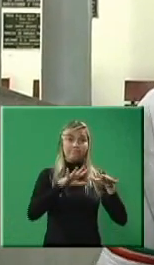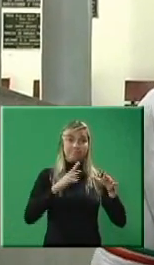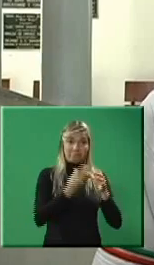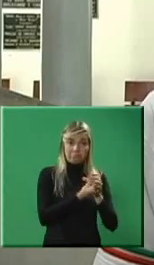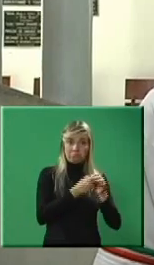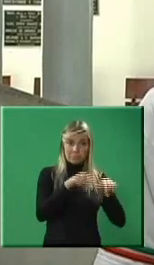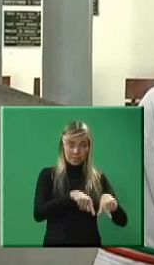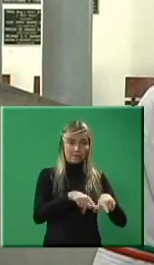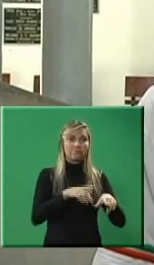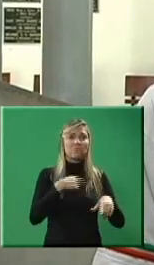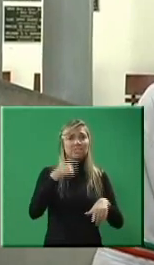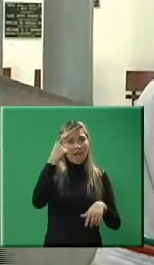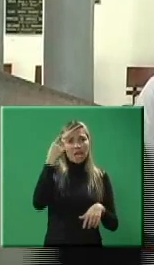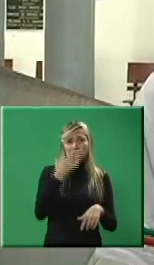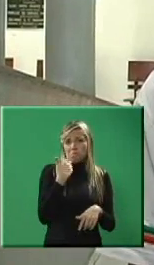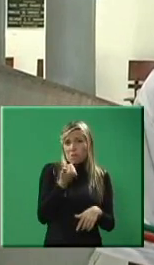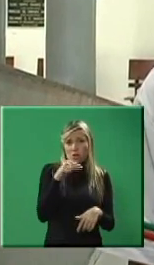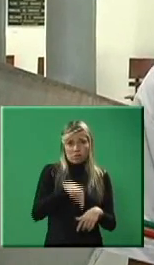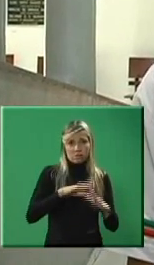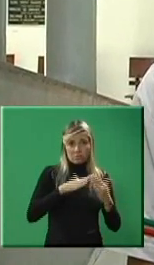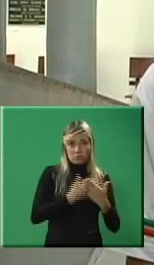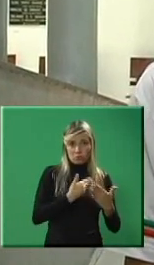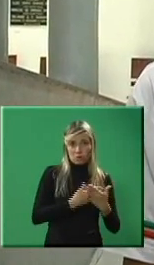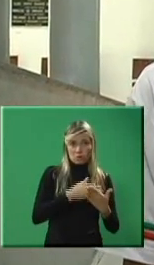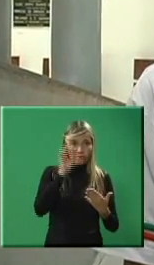para surdos, vai ser melhor para você?